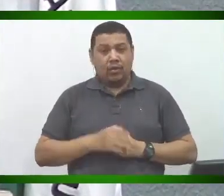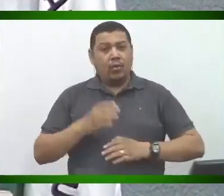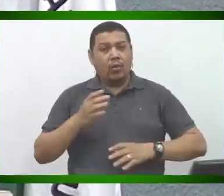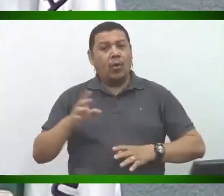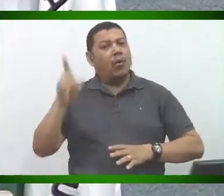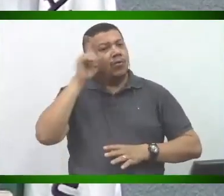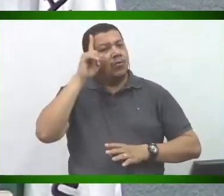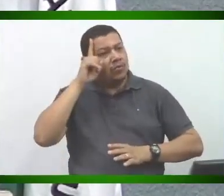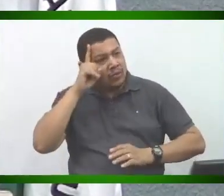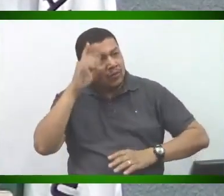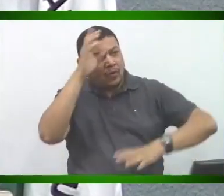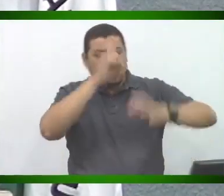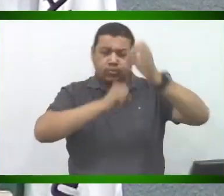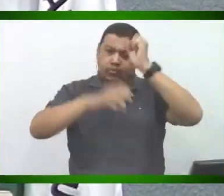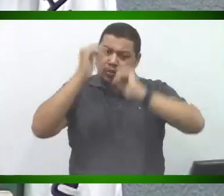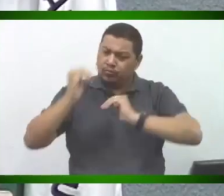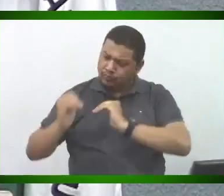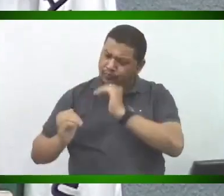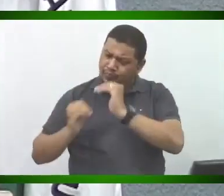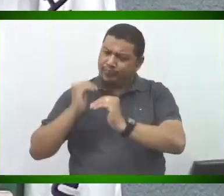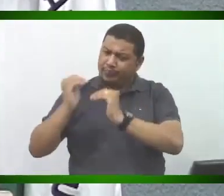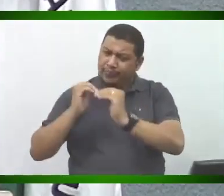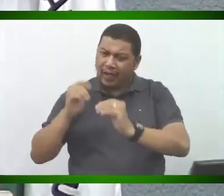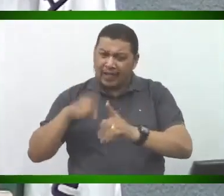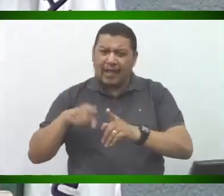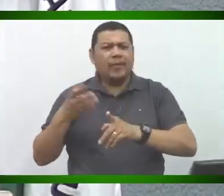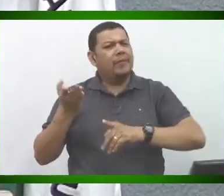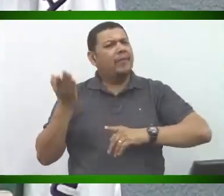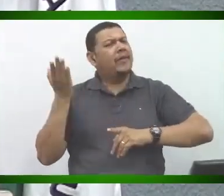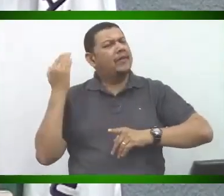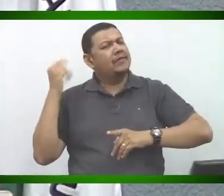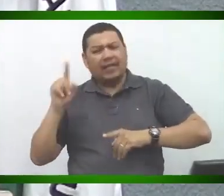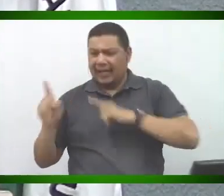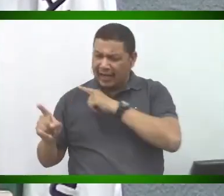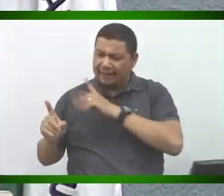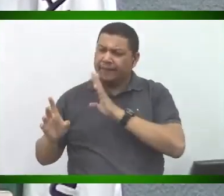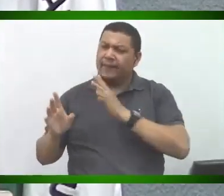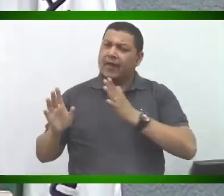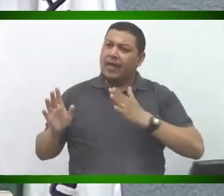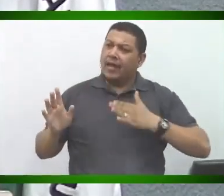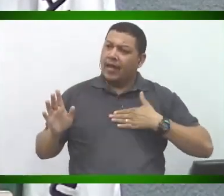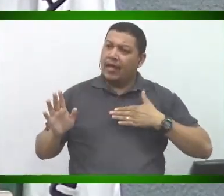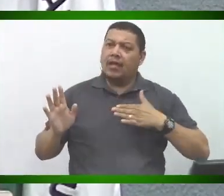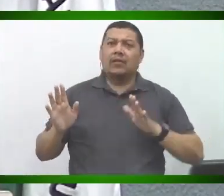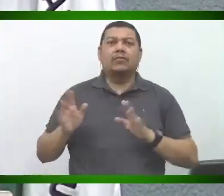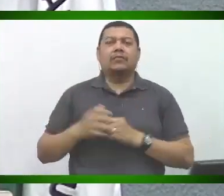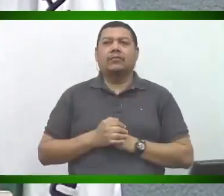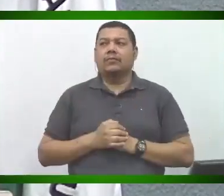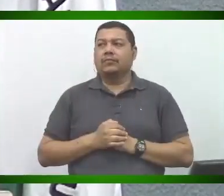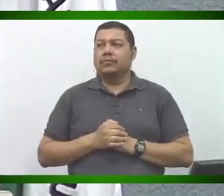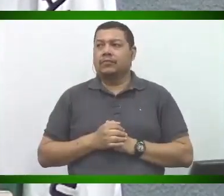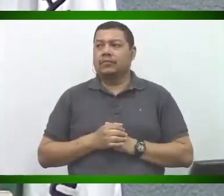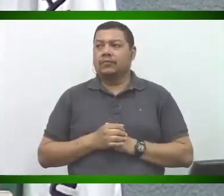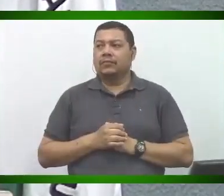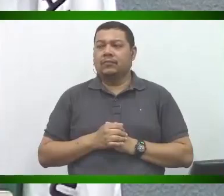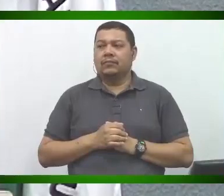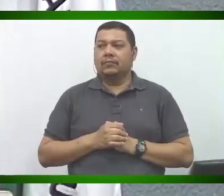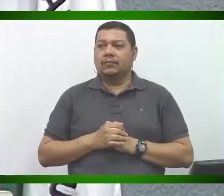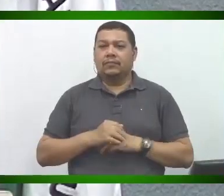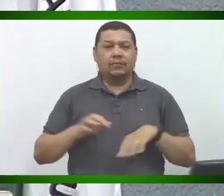dia. E naquela oportunidade, eu estava até de plantão no dia, vereador doutor Paulo